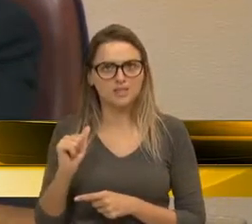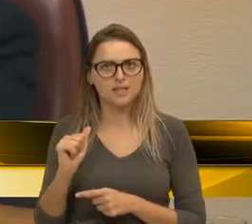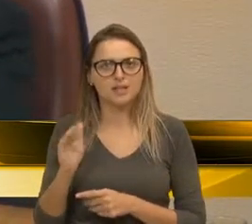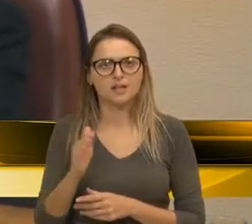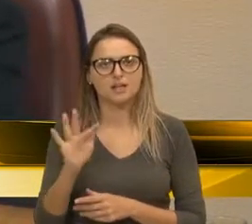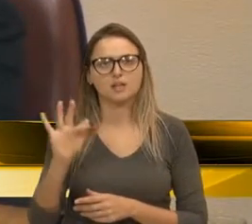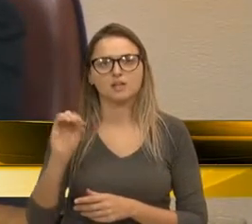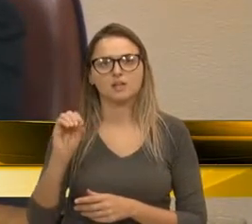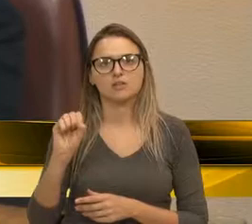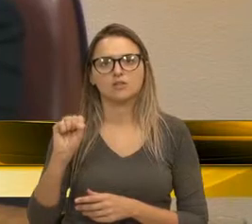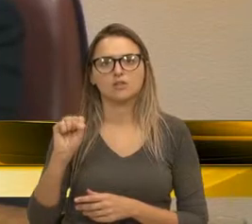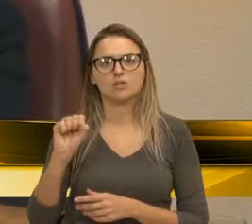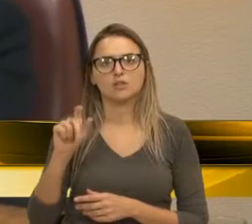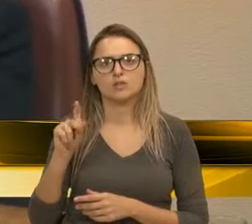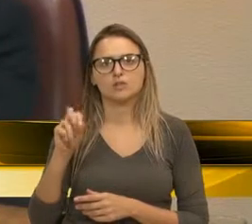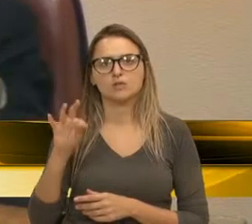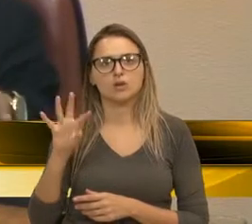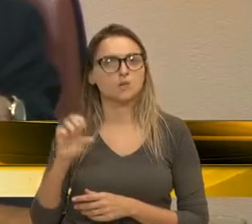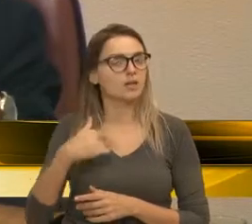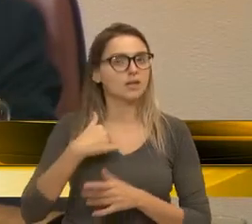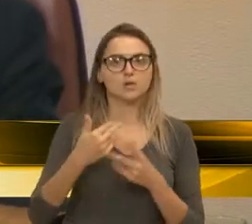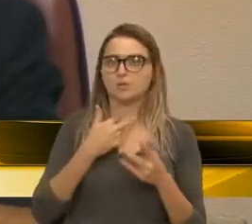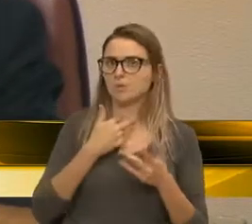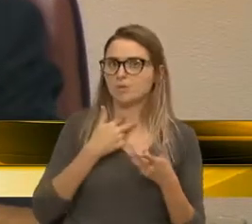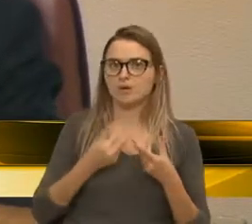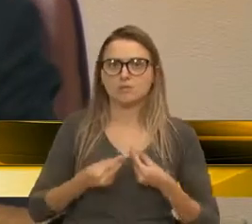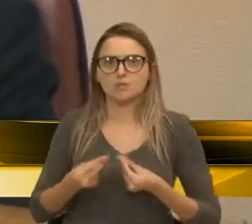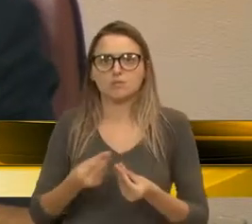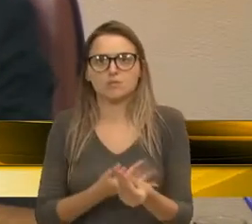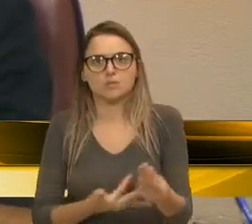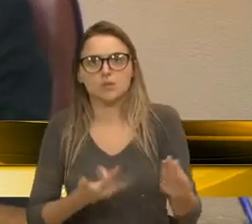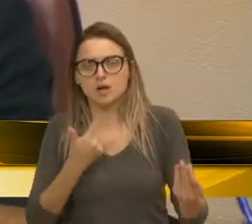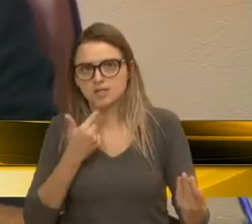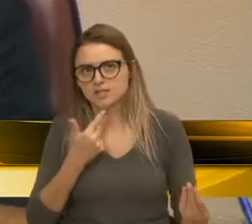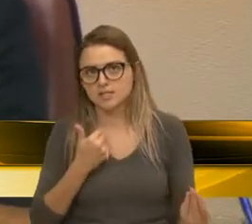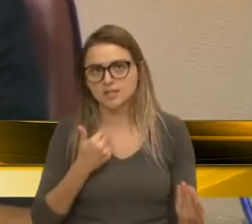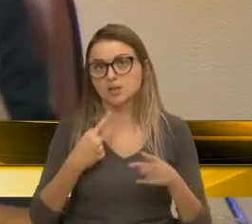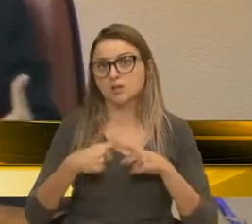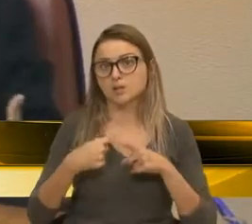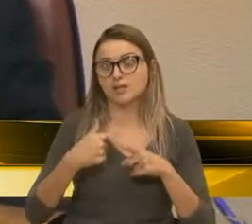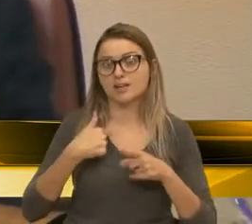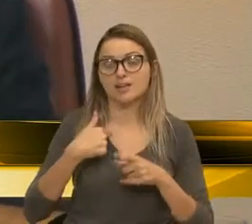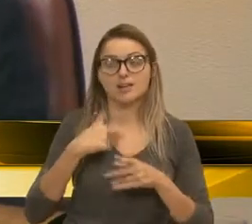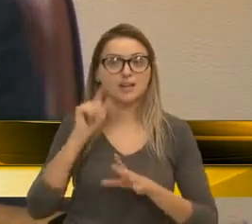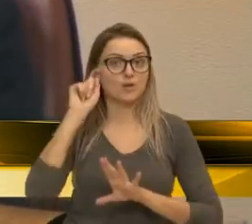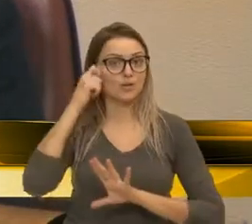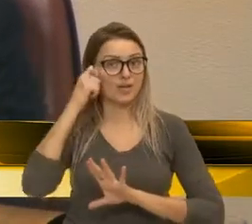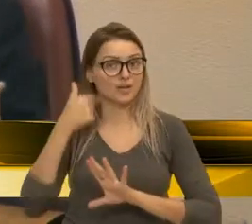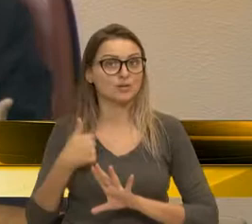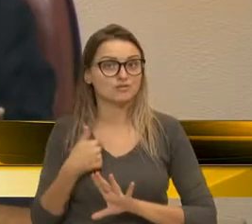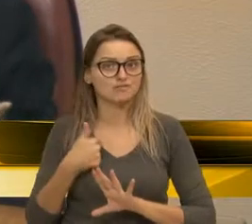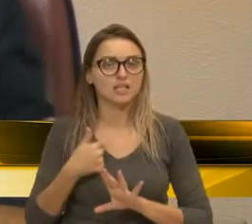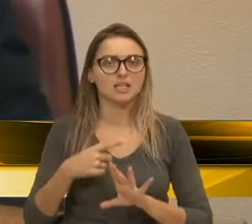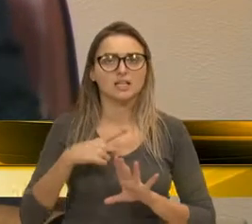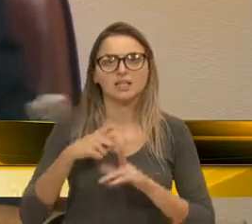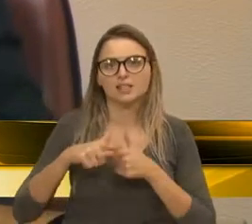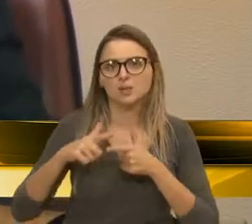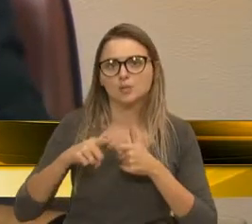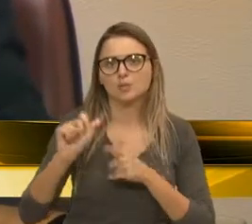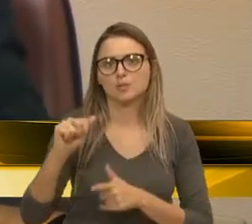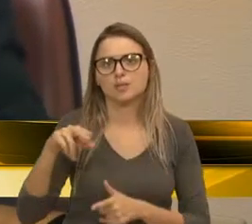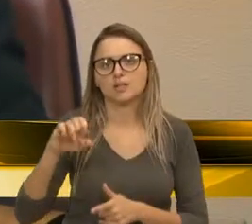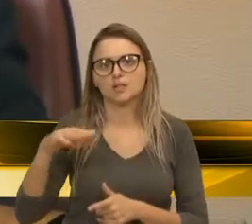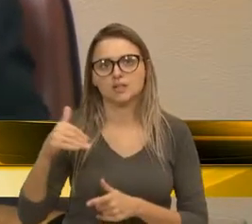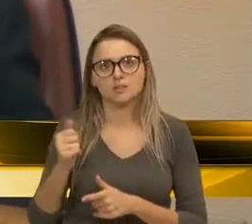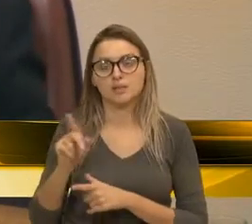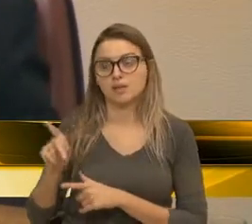é peculiar à etnia negra. Eu não posso ser doador de sangue. Então, às vezes, quando a gente vai fazer esses exames, a gente fica sabendo de um monte de situações. Nossa, a vereadora